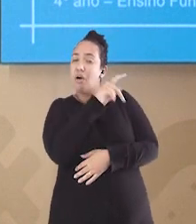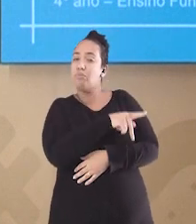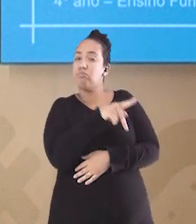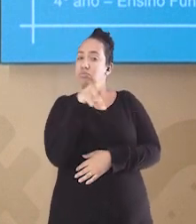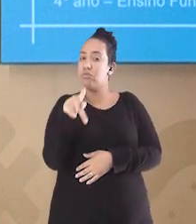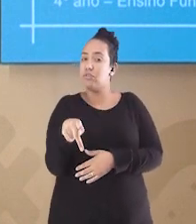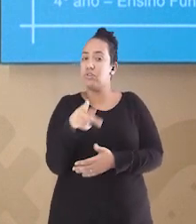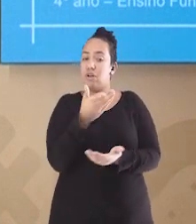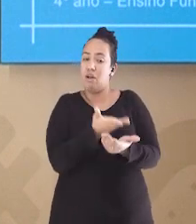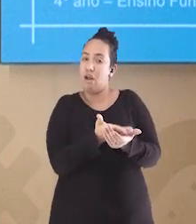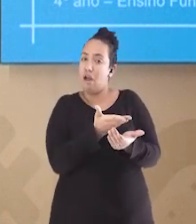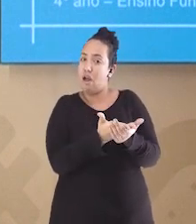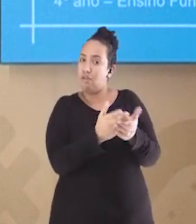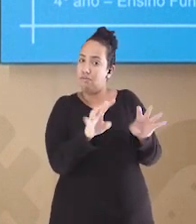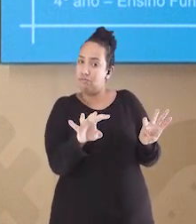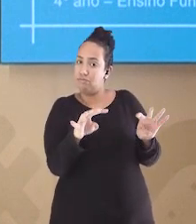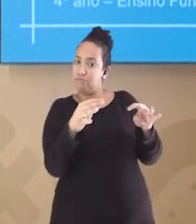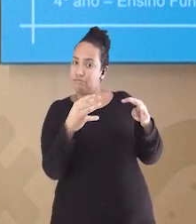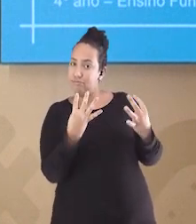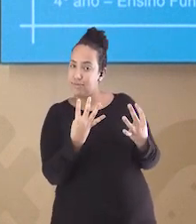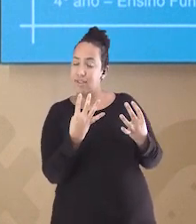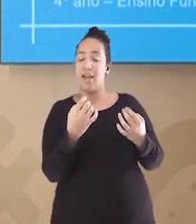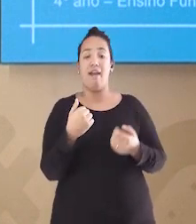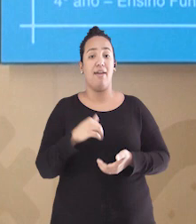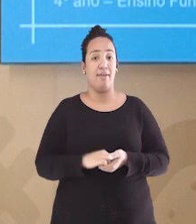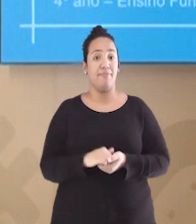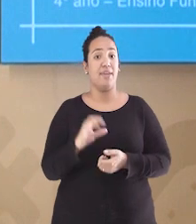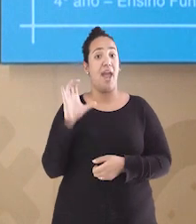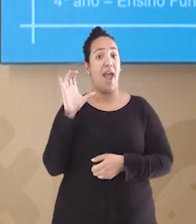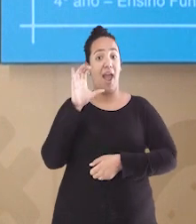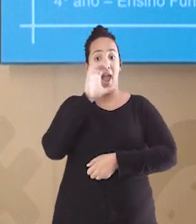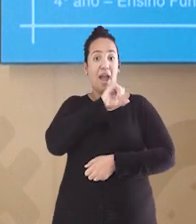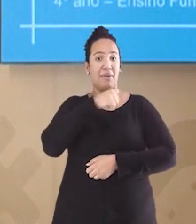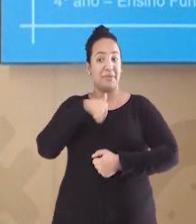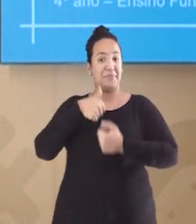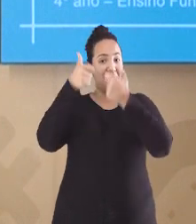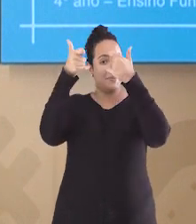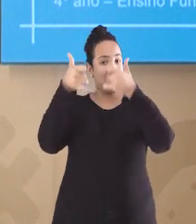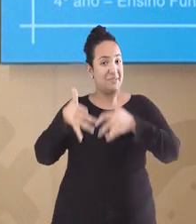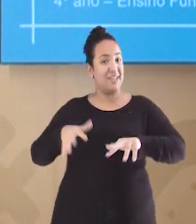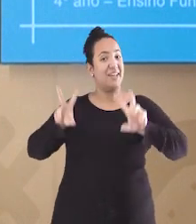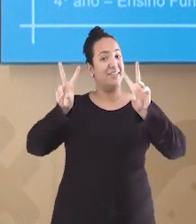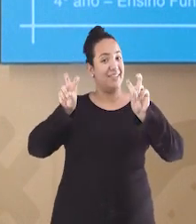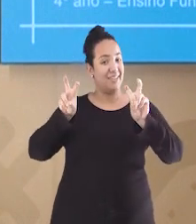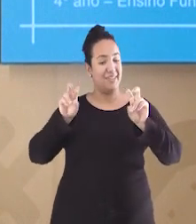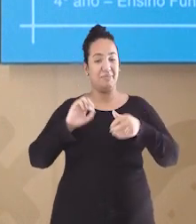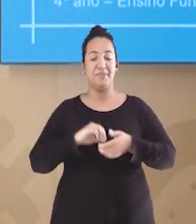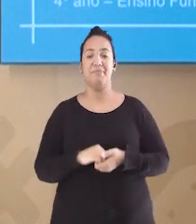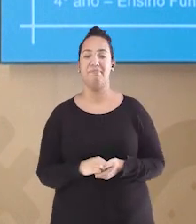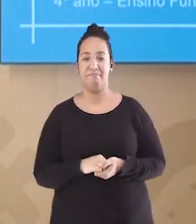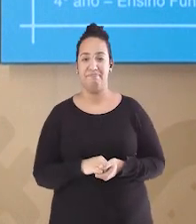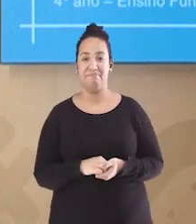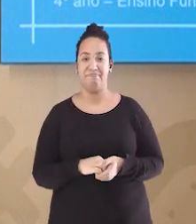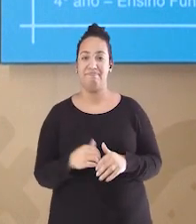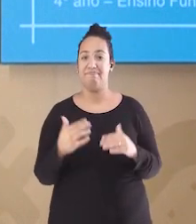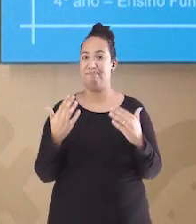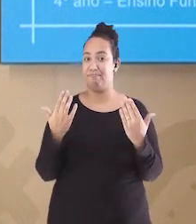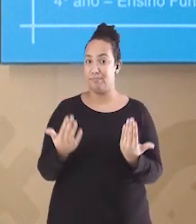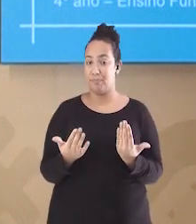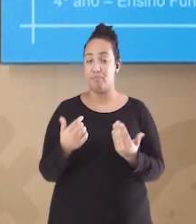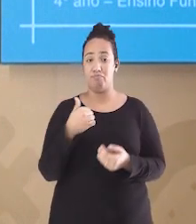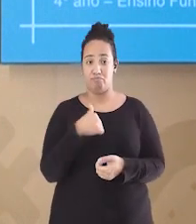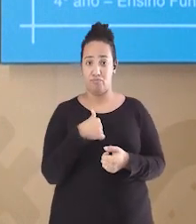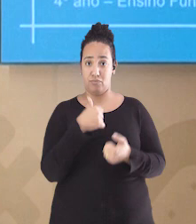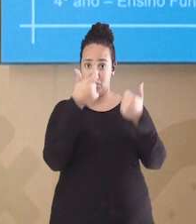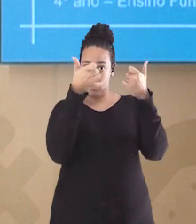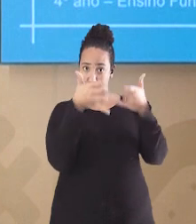para os meus colegas professores e já já falaremos sobre esse assunto. Enquanto